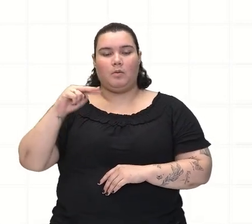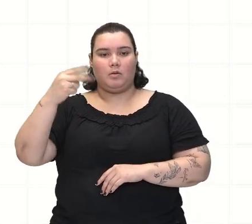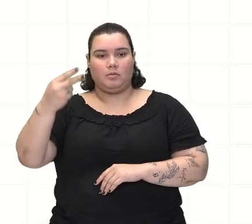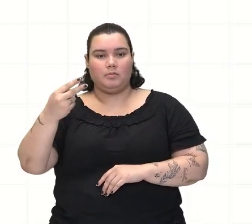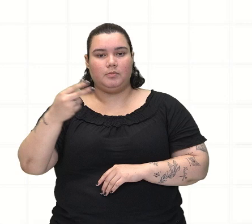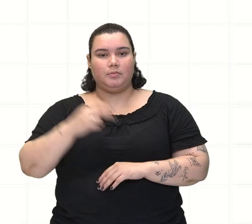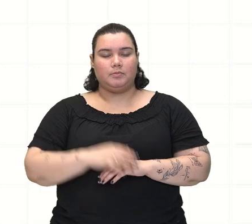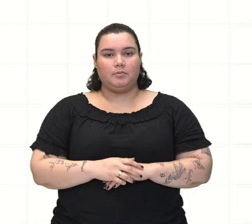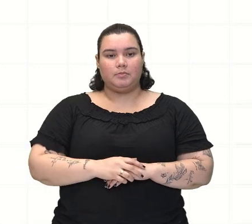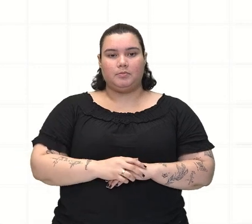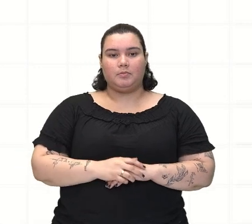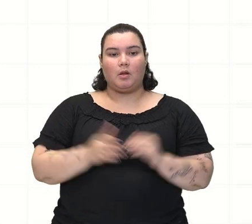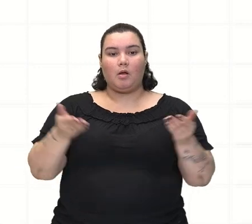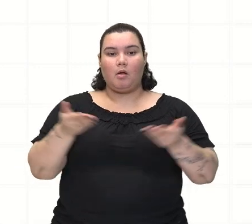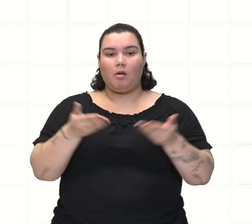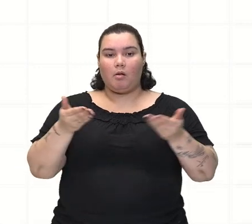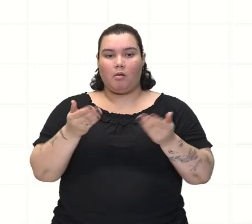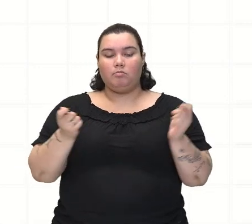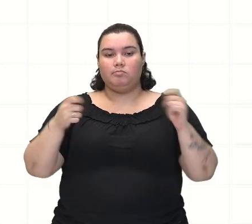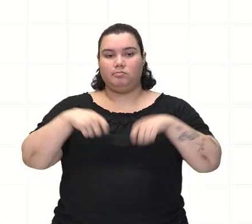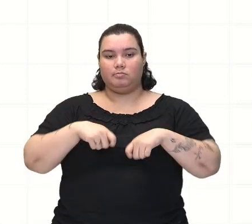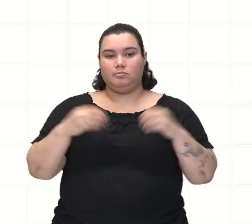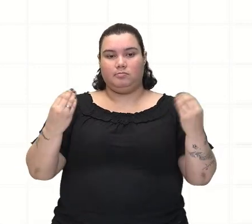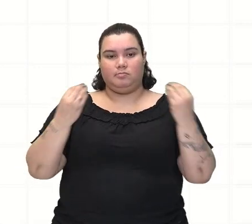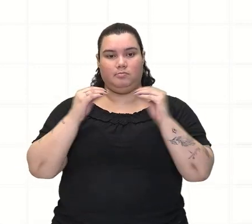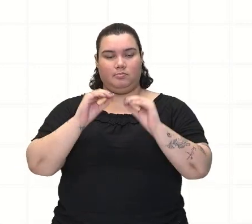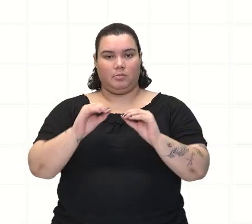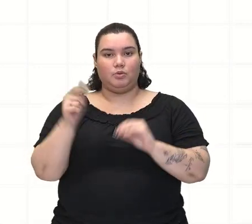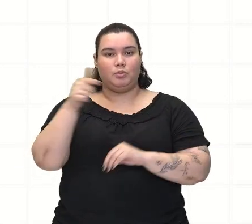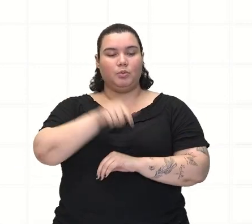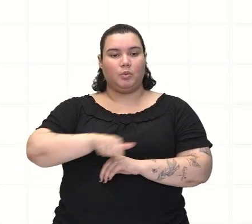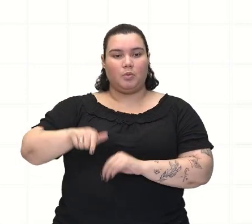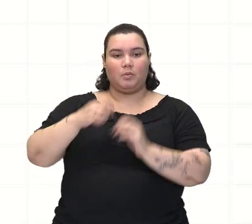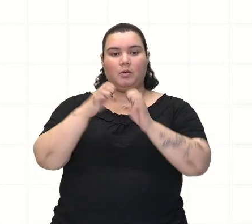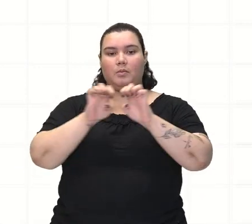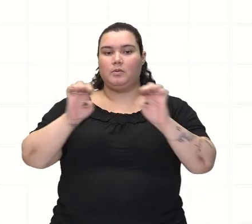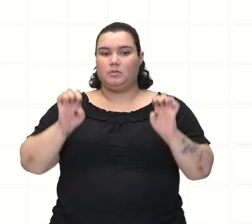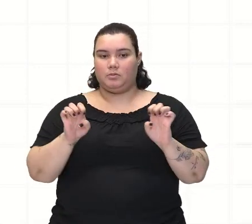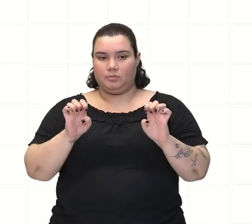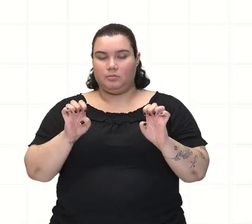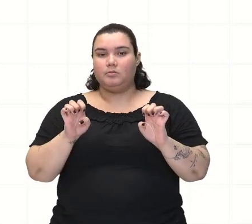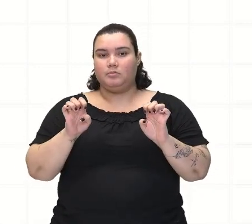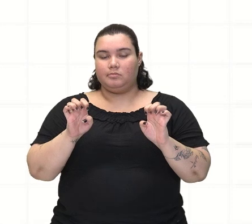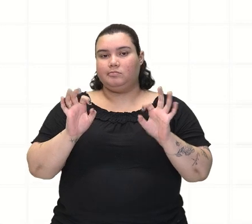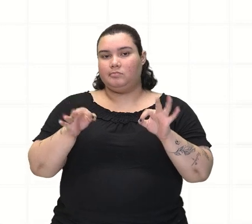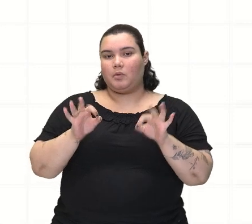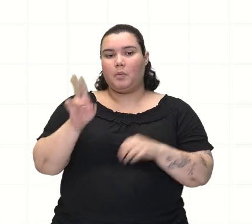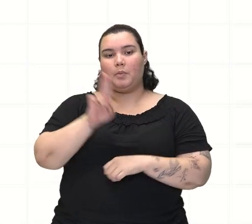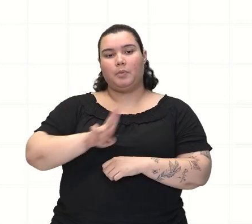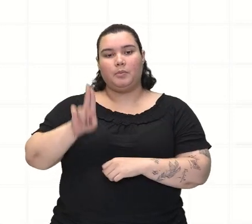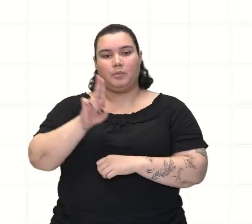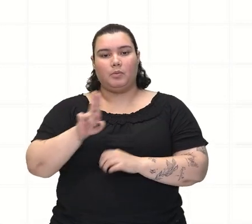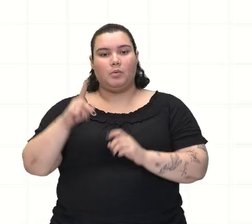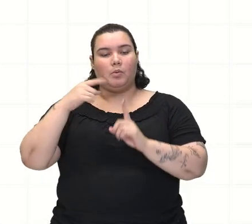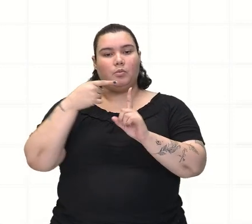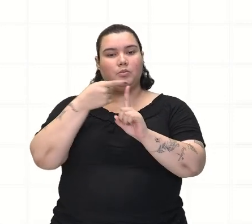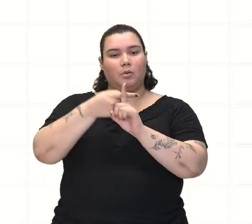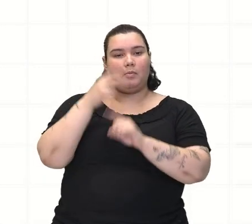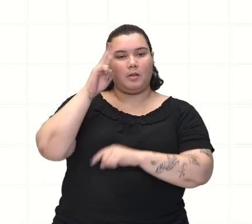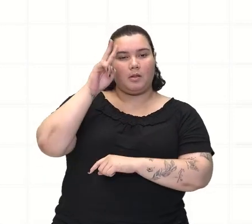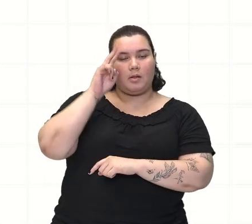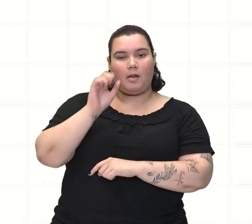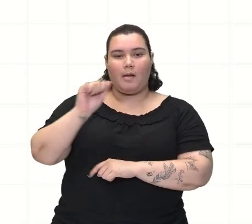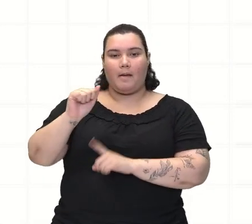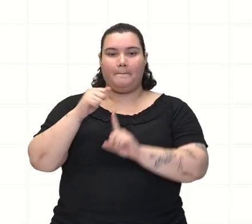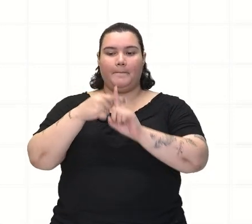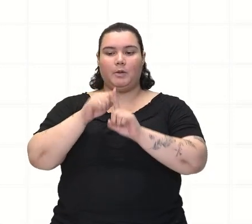é 9. Agora, ó, eu posso reescrever essa equação utilizando a ideia da soma lá, ó. A